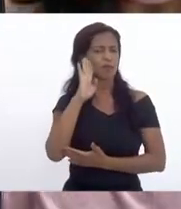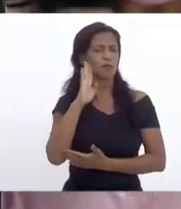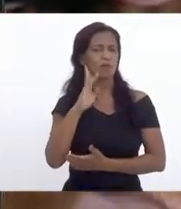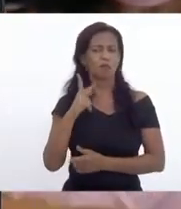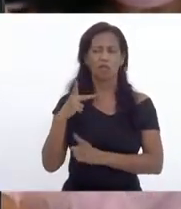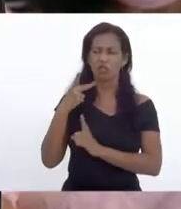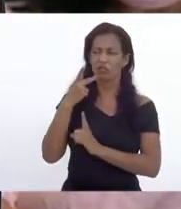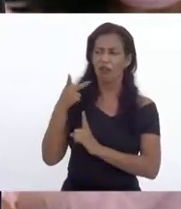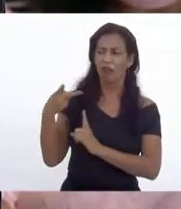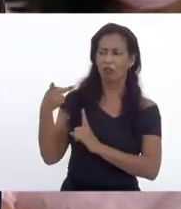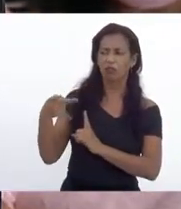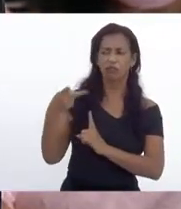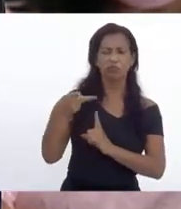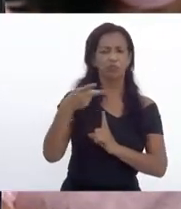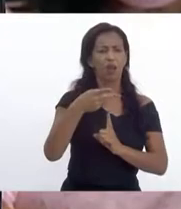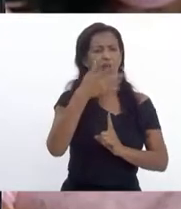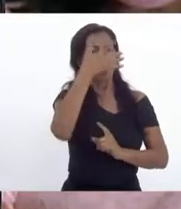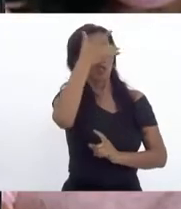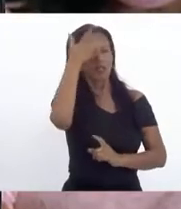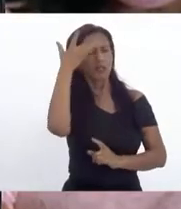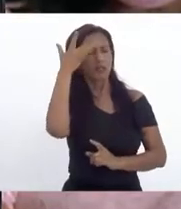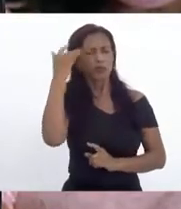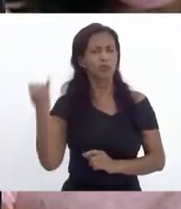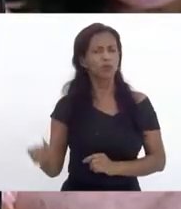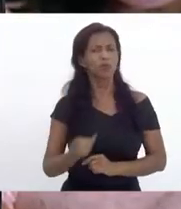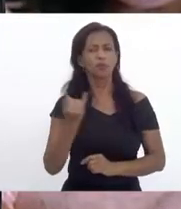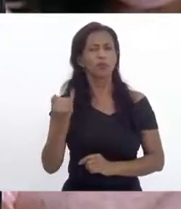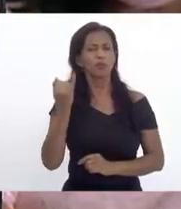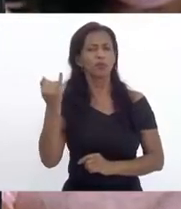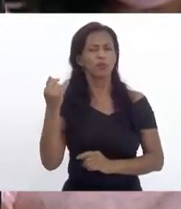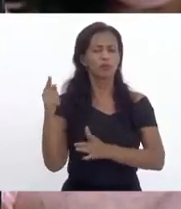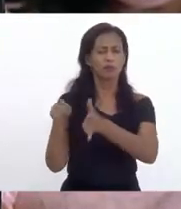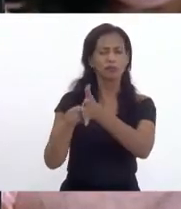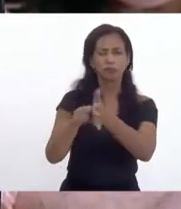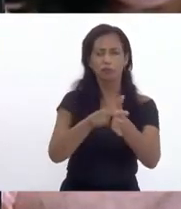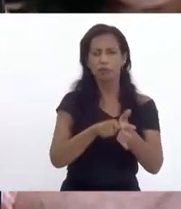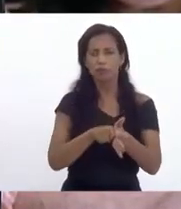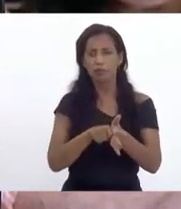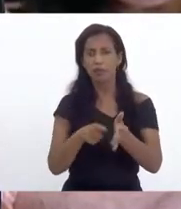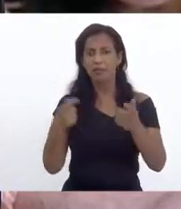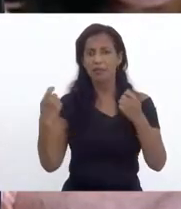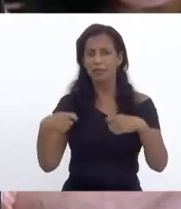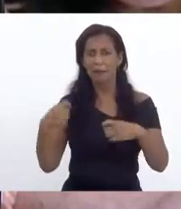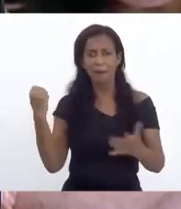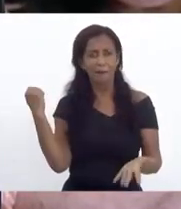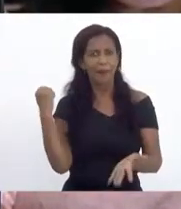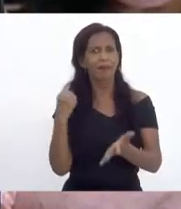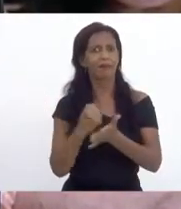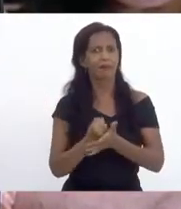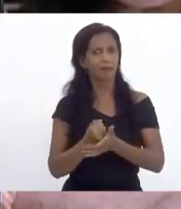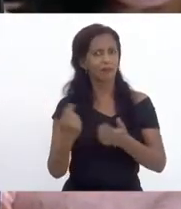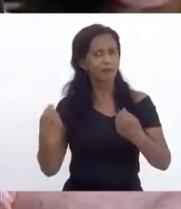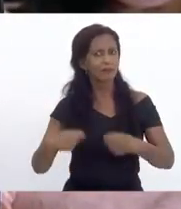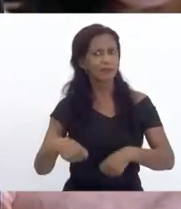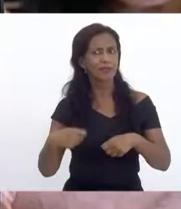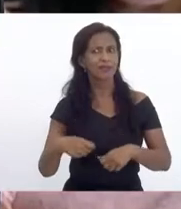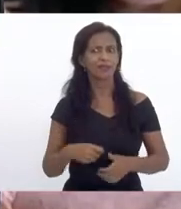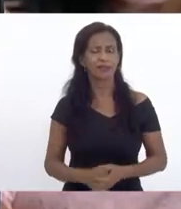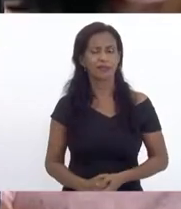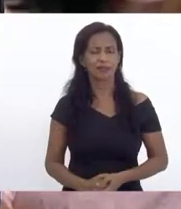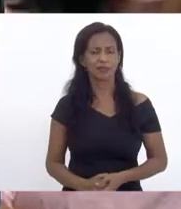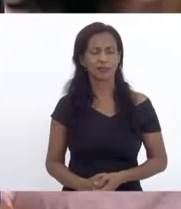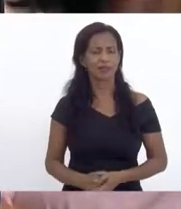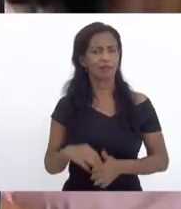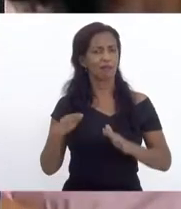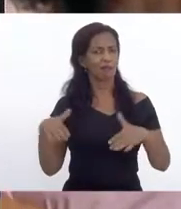pessoas tão importantes da sociedade, aos pesquisadores. Isso precisa ficar muito marcado, dada